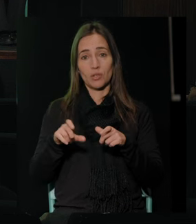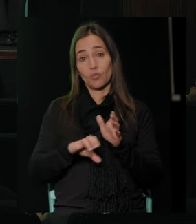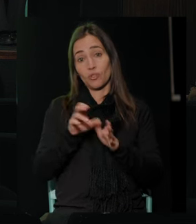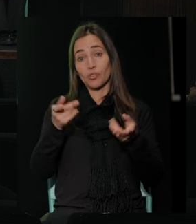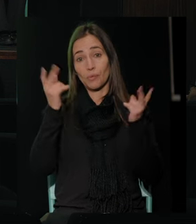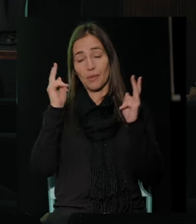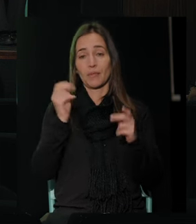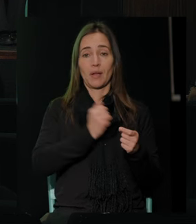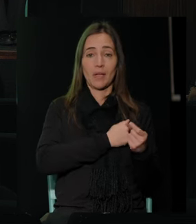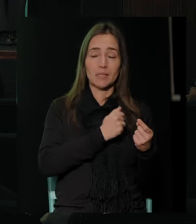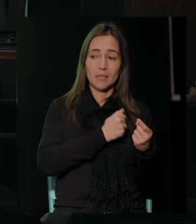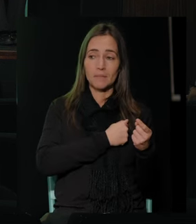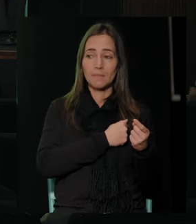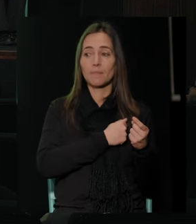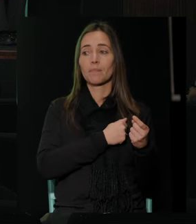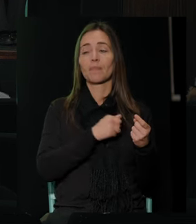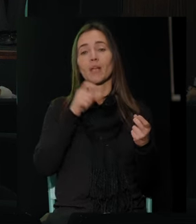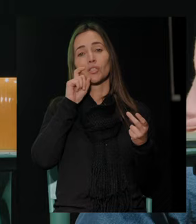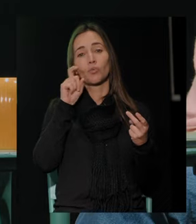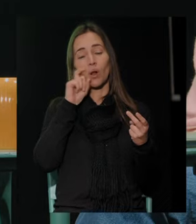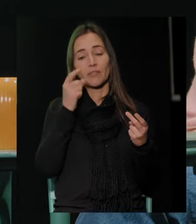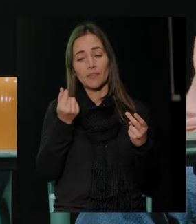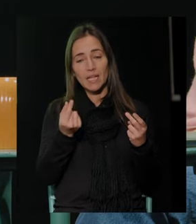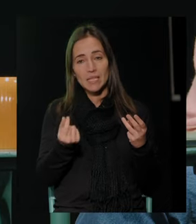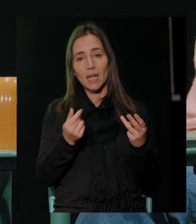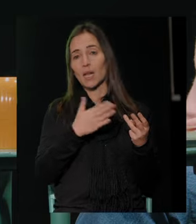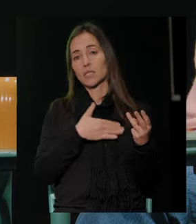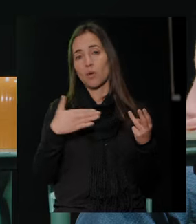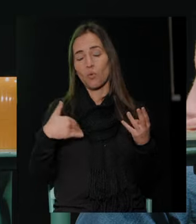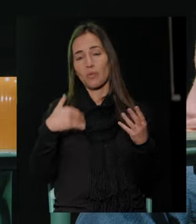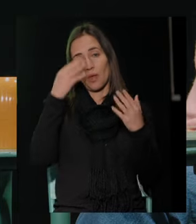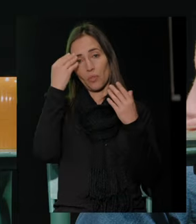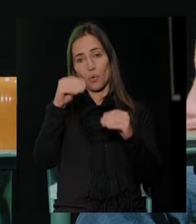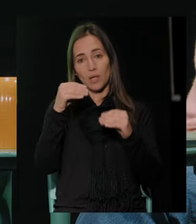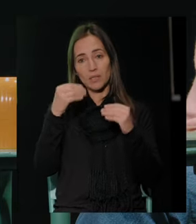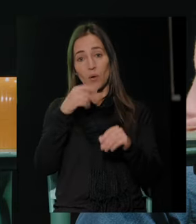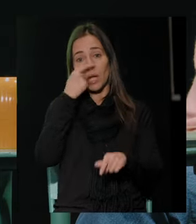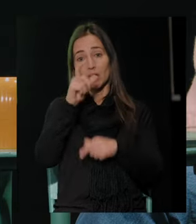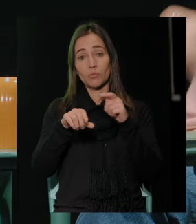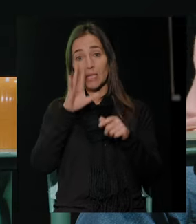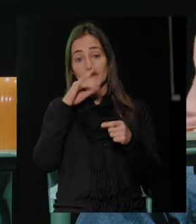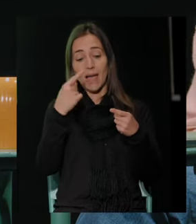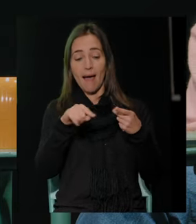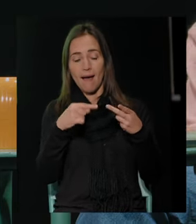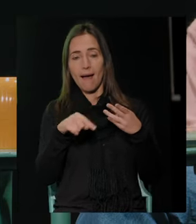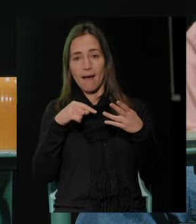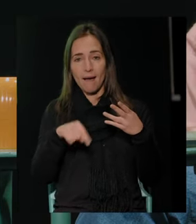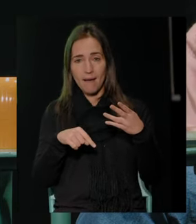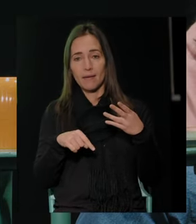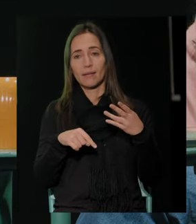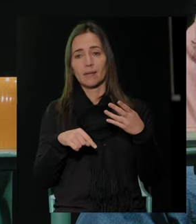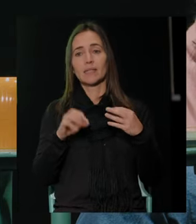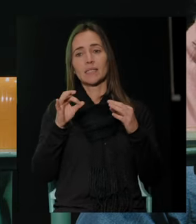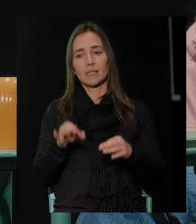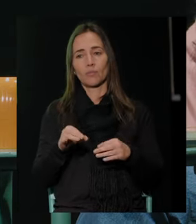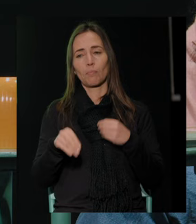a habitação, é a segurança financeira, é a saúde, é a educação. As pessoas, tendo isso, terão